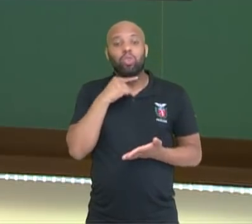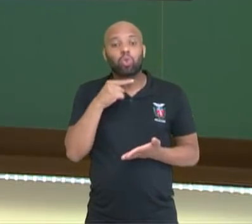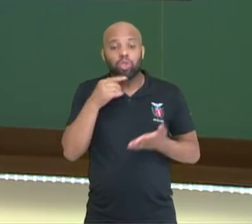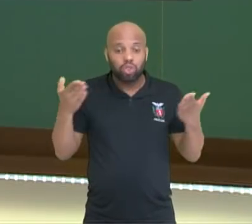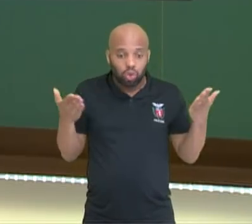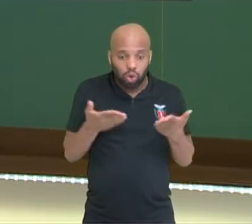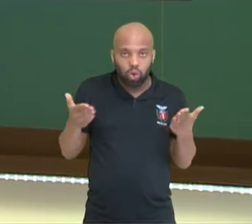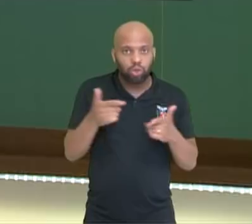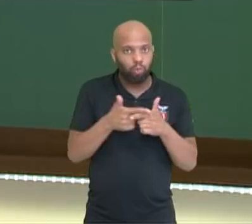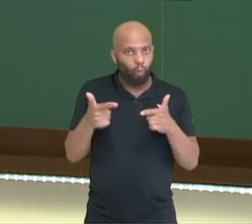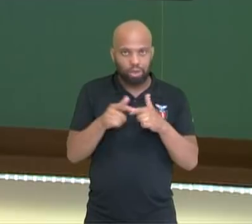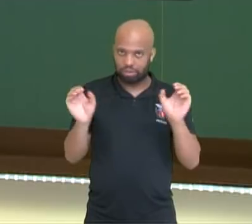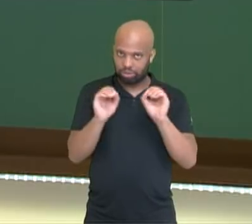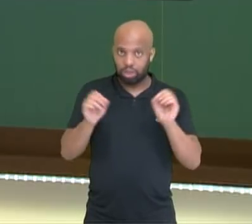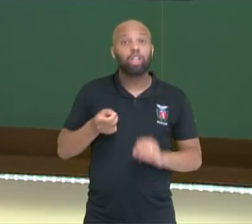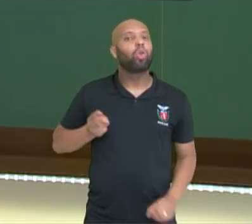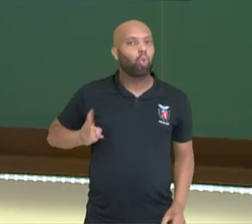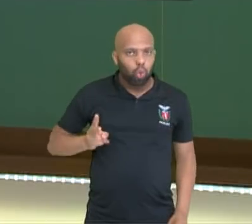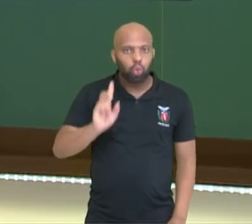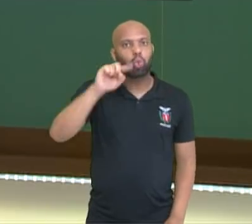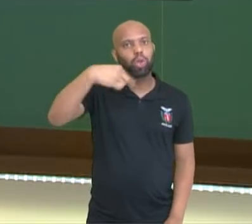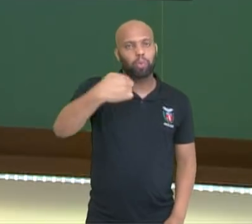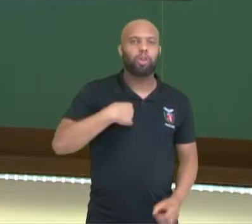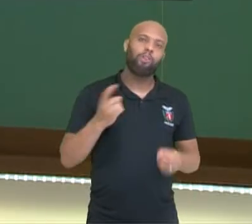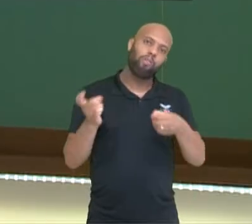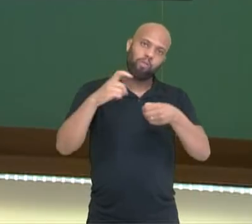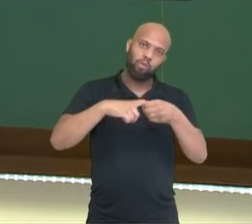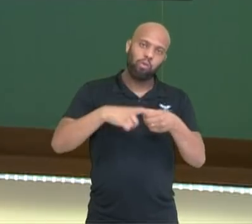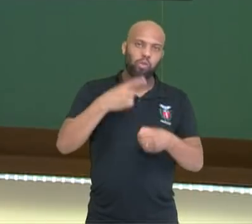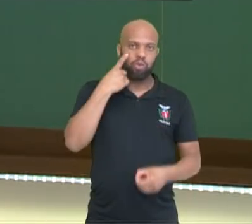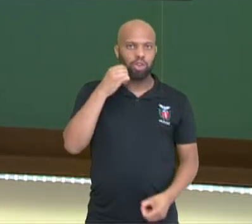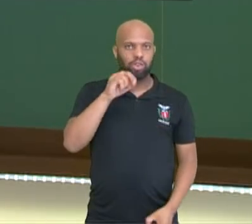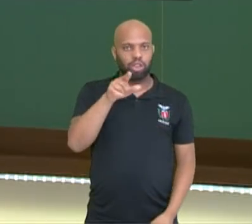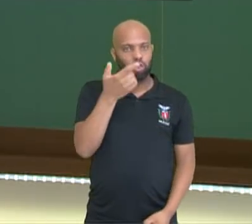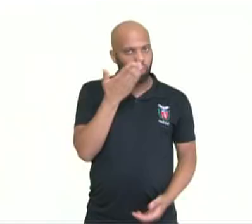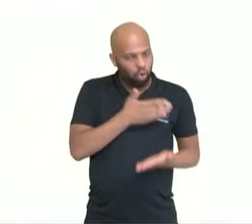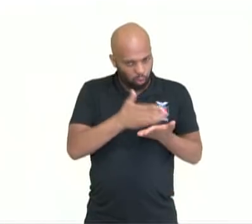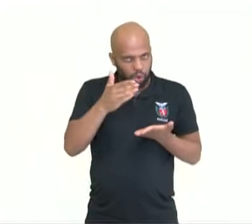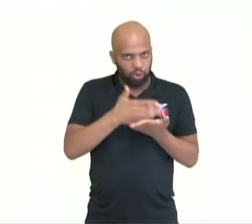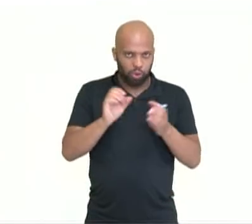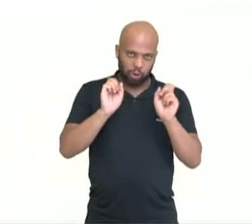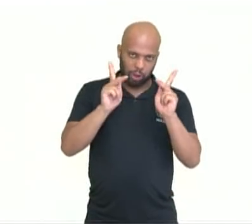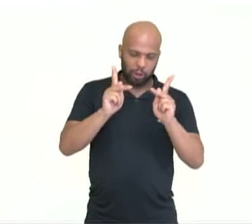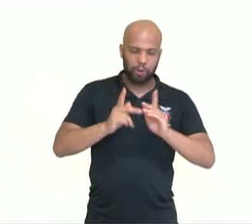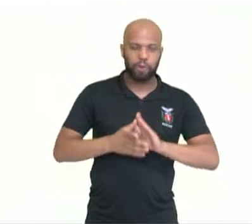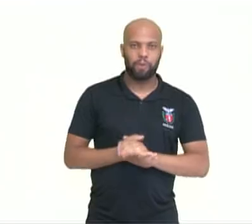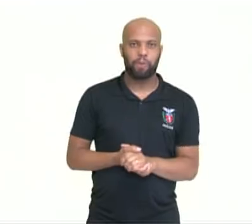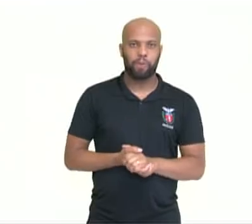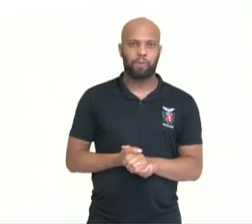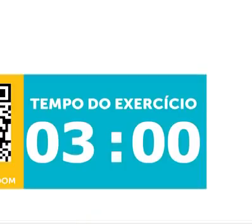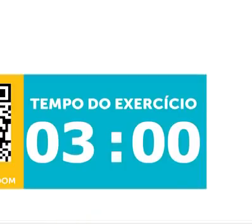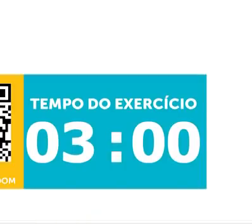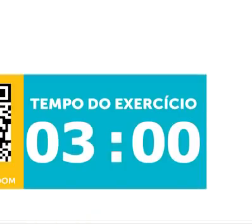a sua atividade agora, mas daqui a pouco eu volto para ver se você já iniciou, ok?